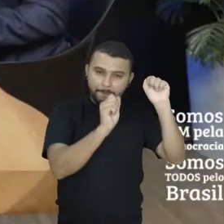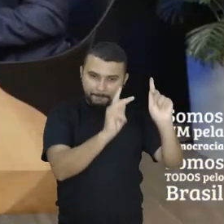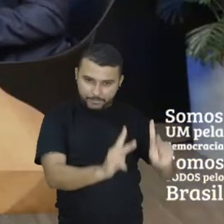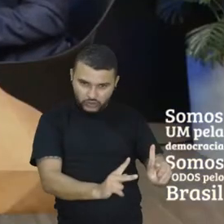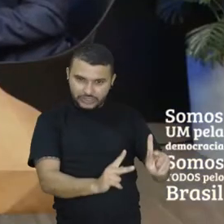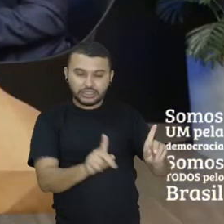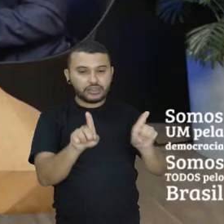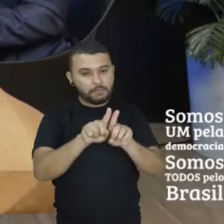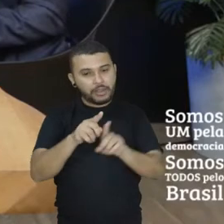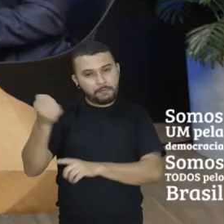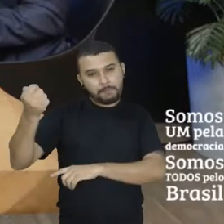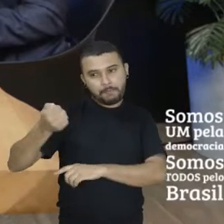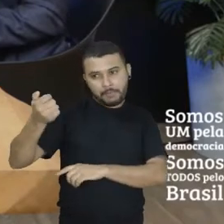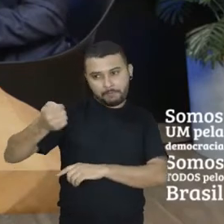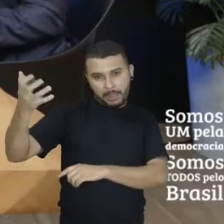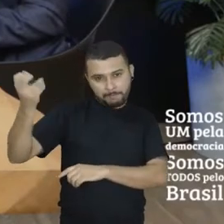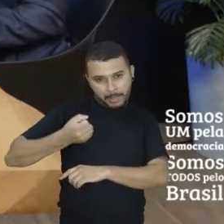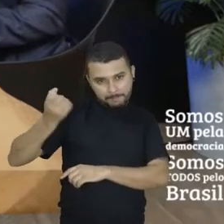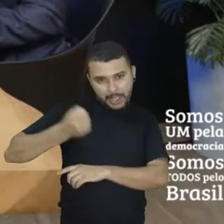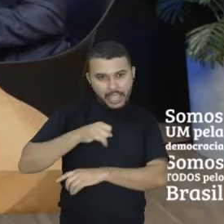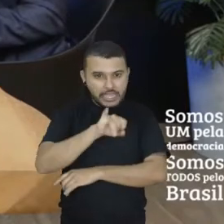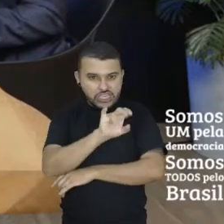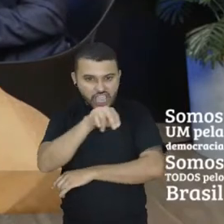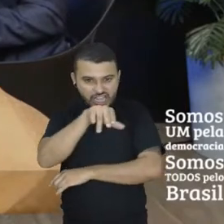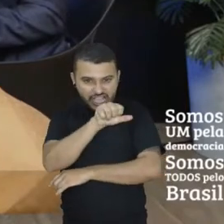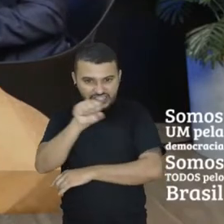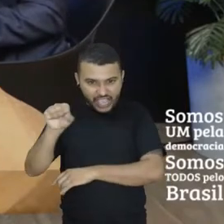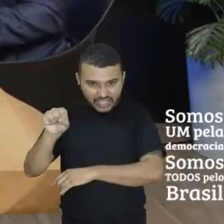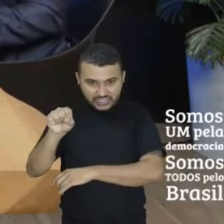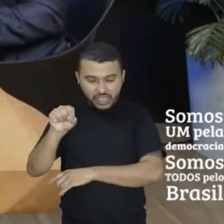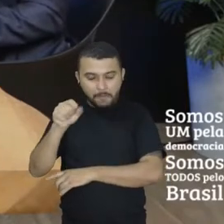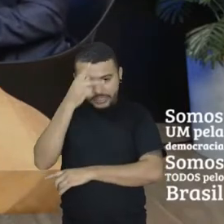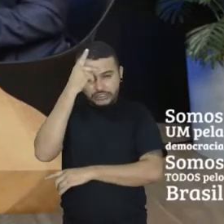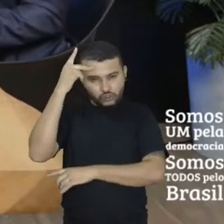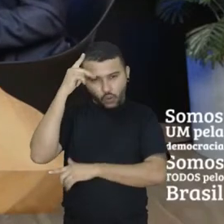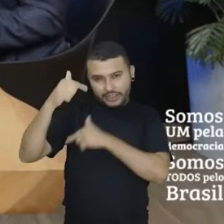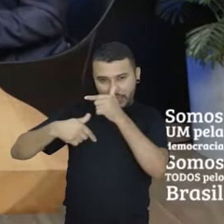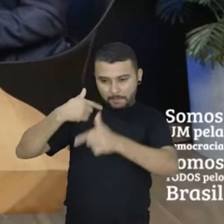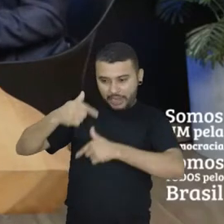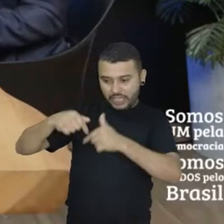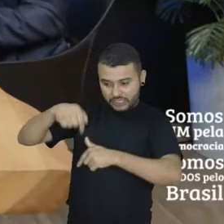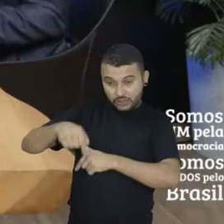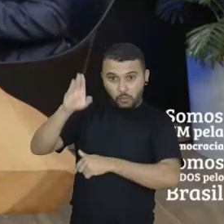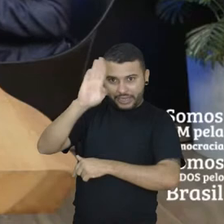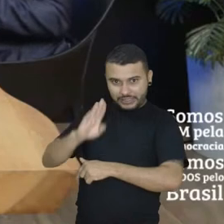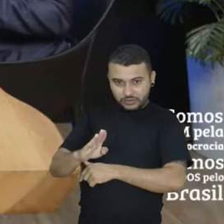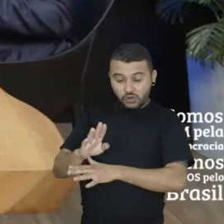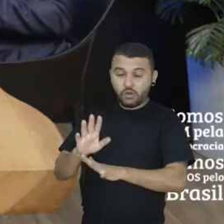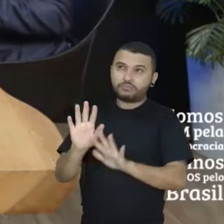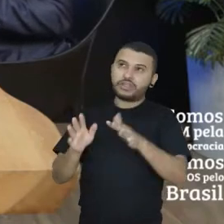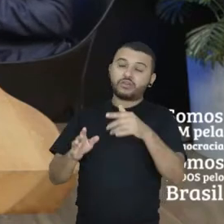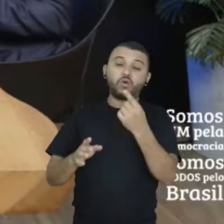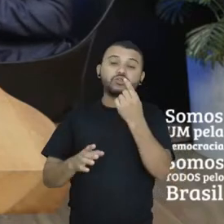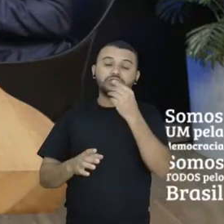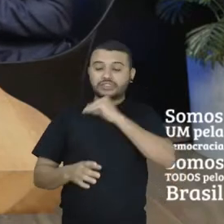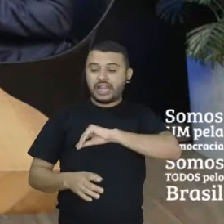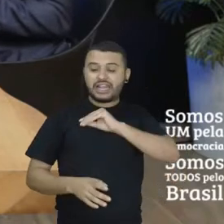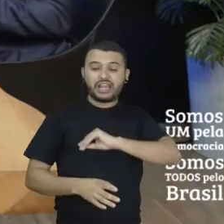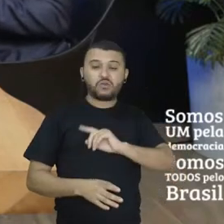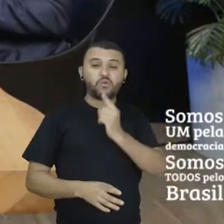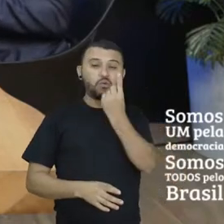e pensionistas do INSS, dos aposentados e pensionistas do Brasil, ganha um salário